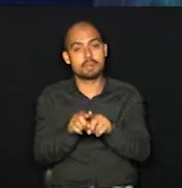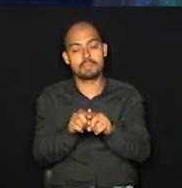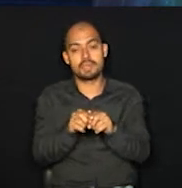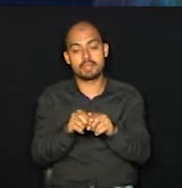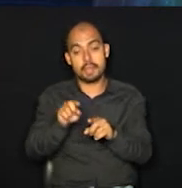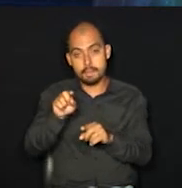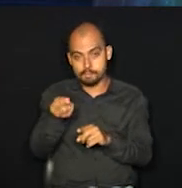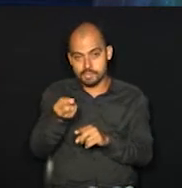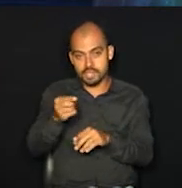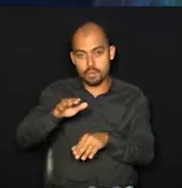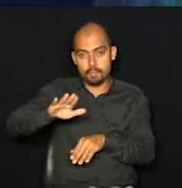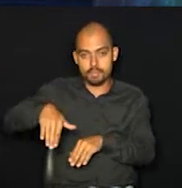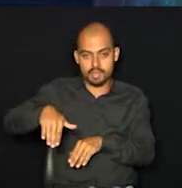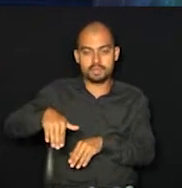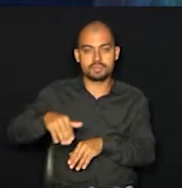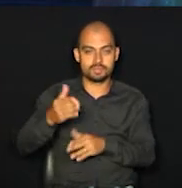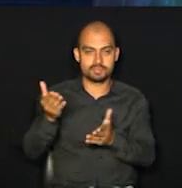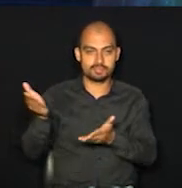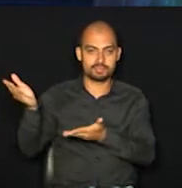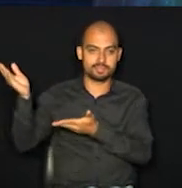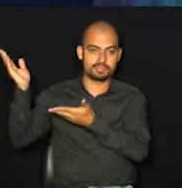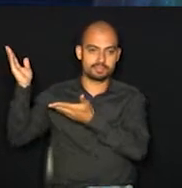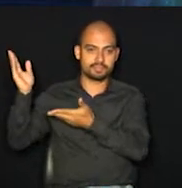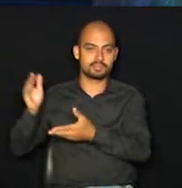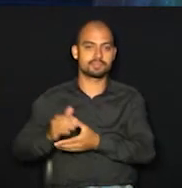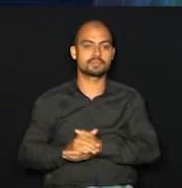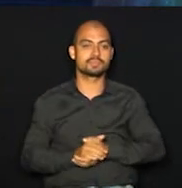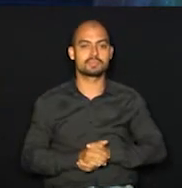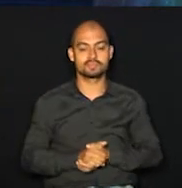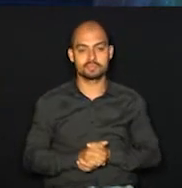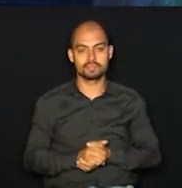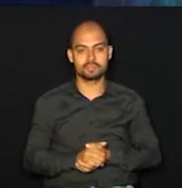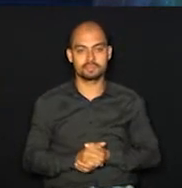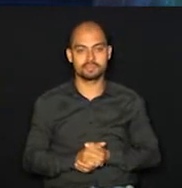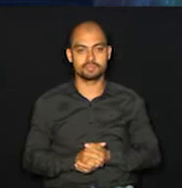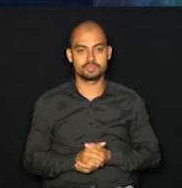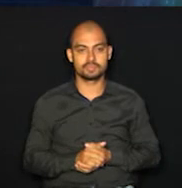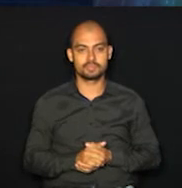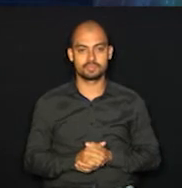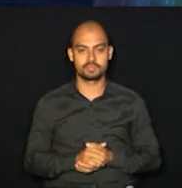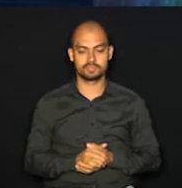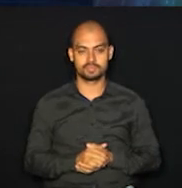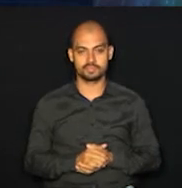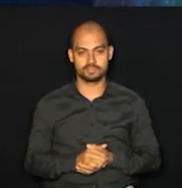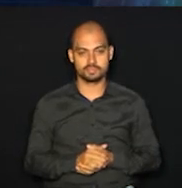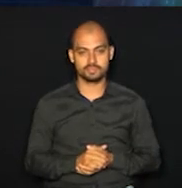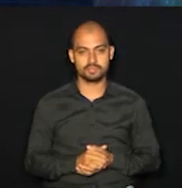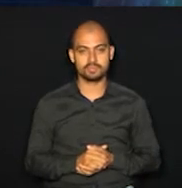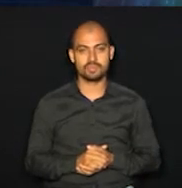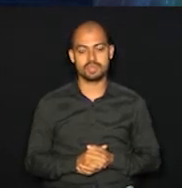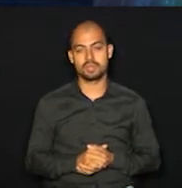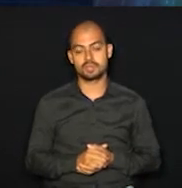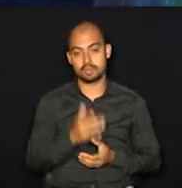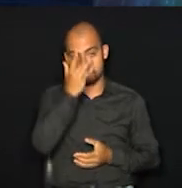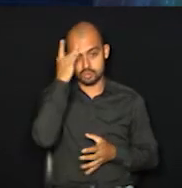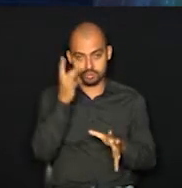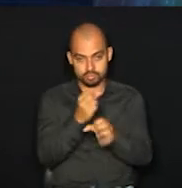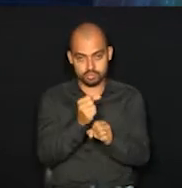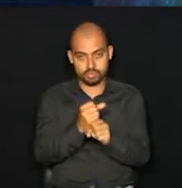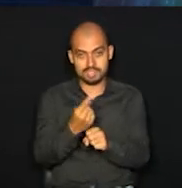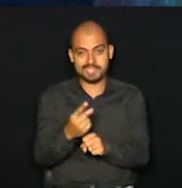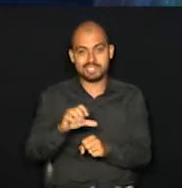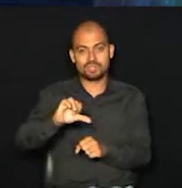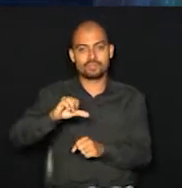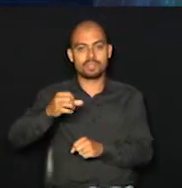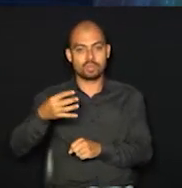1.000 casos, Engenheiro Coelho, Santo Antônio de Posse, Pedreira, Olambra e Morungaba, com 194